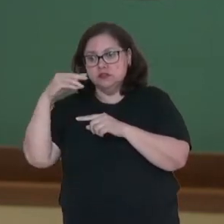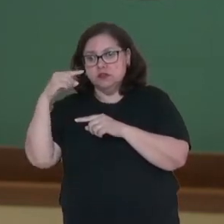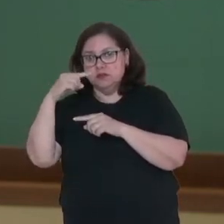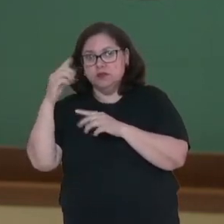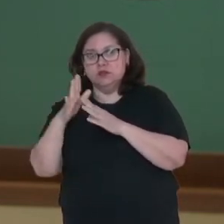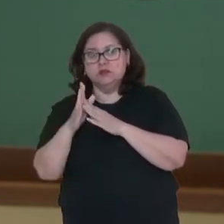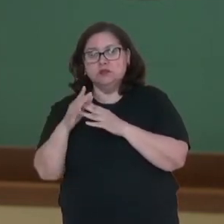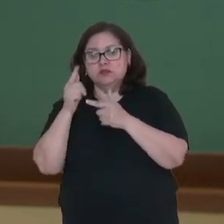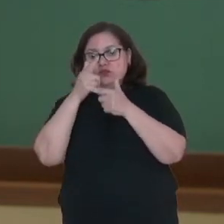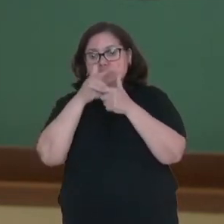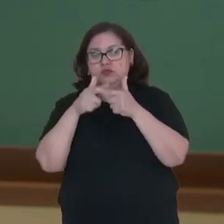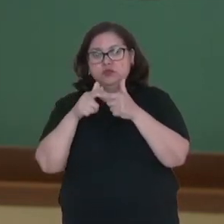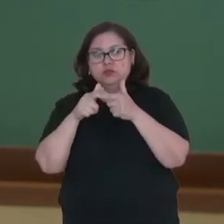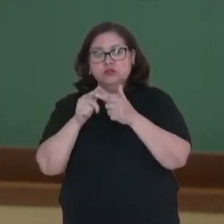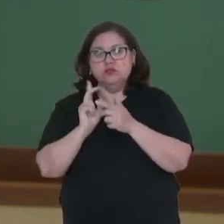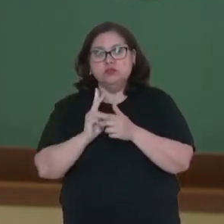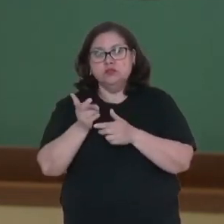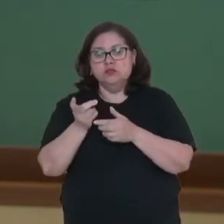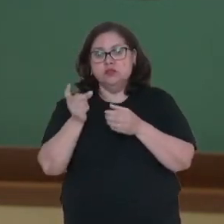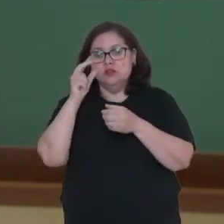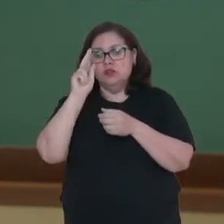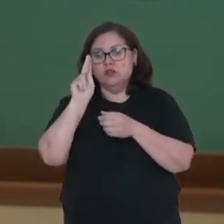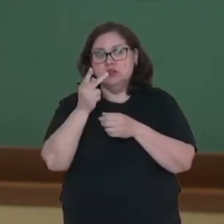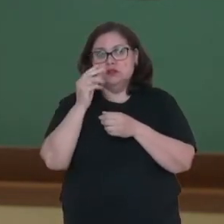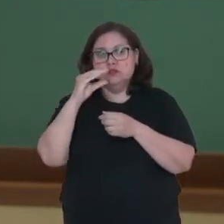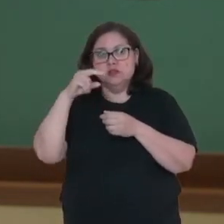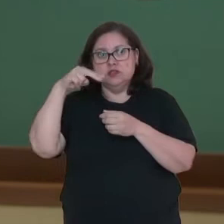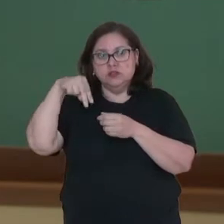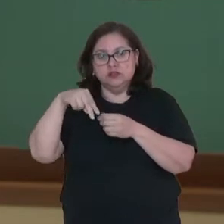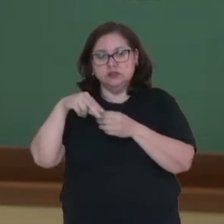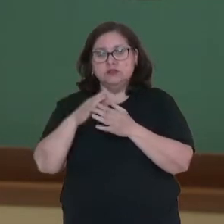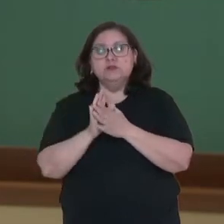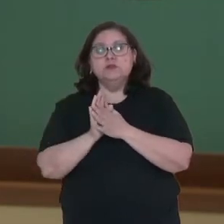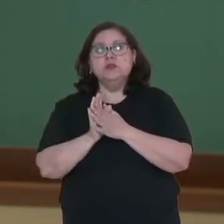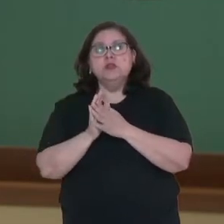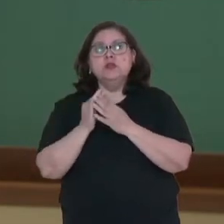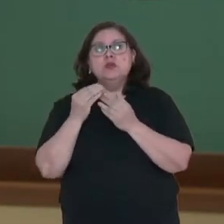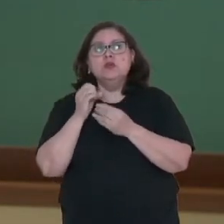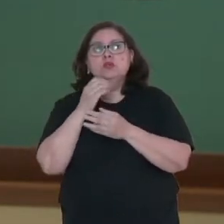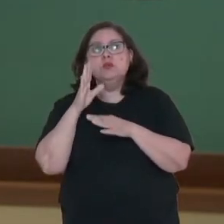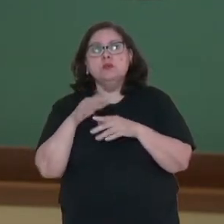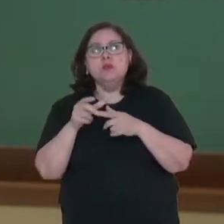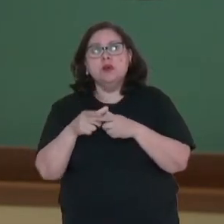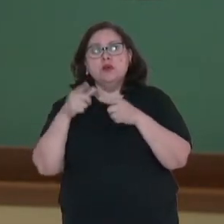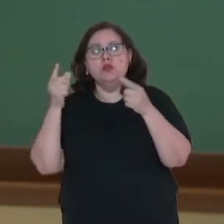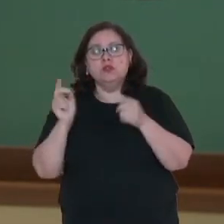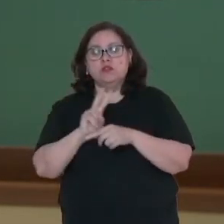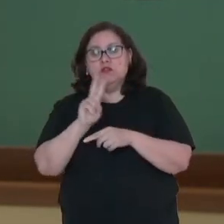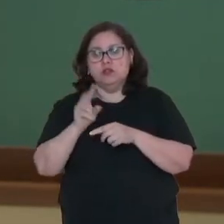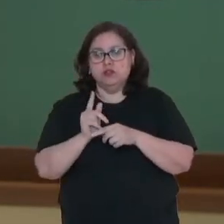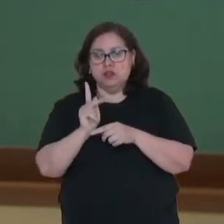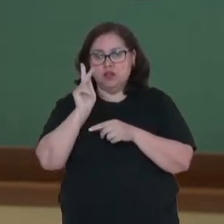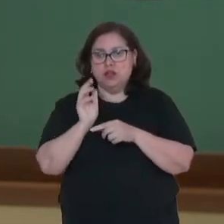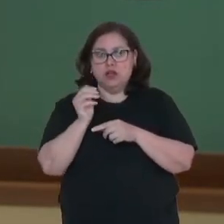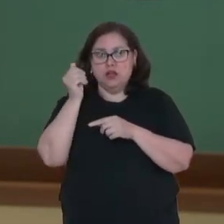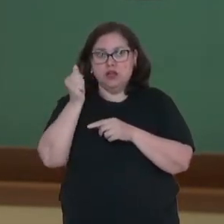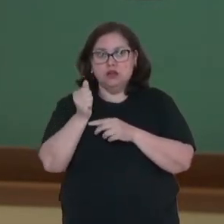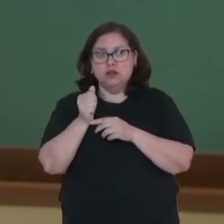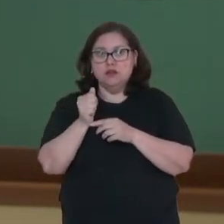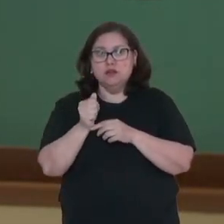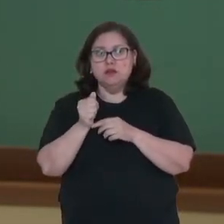Cn-, dividido pela concentração do ácido cianítrico, HCl. Quanto maior for o valor de